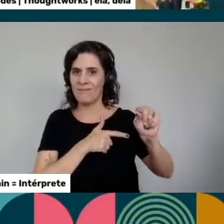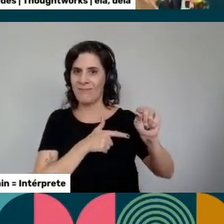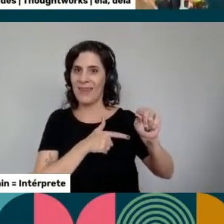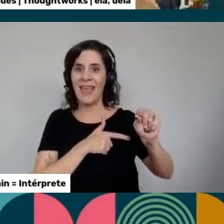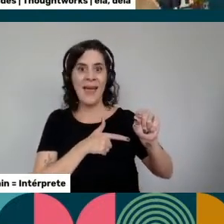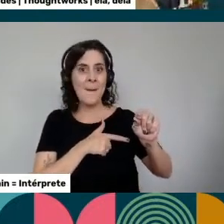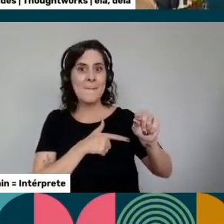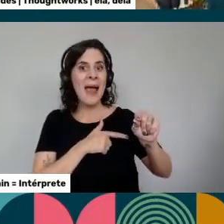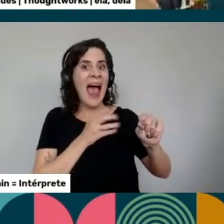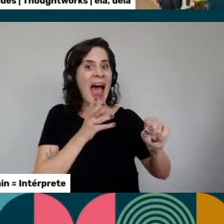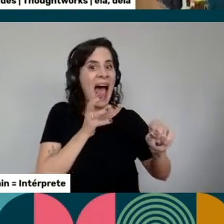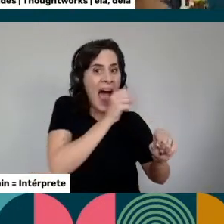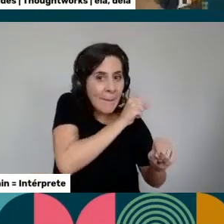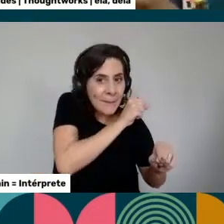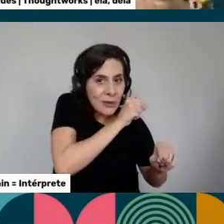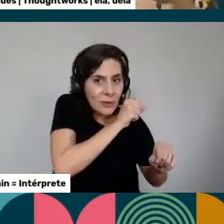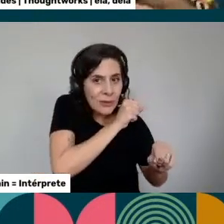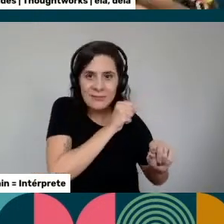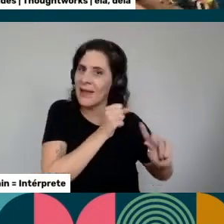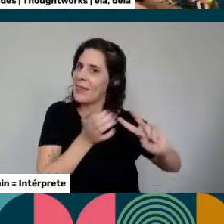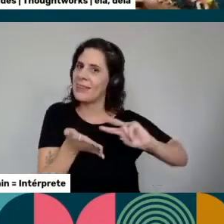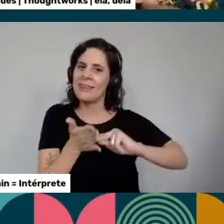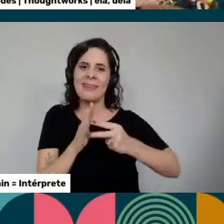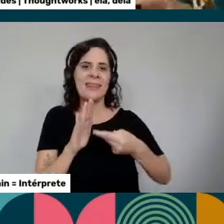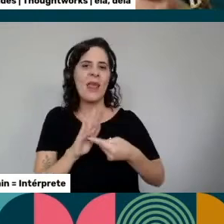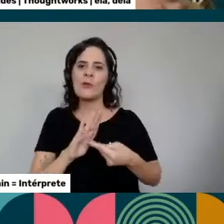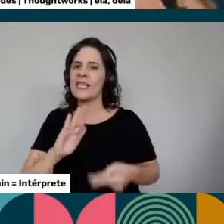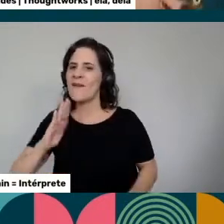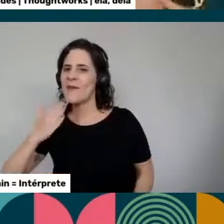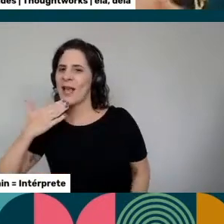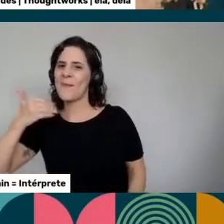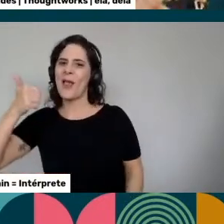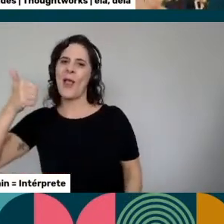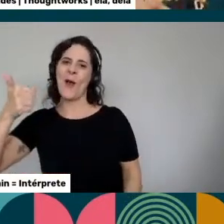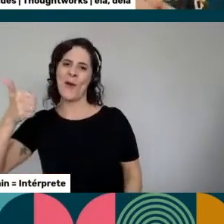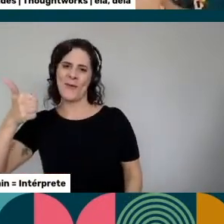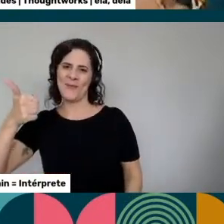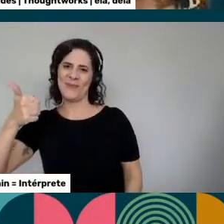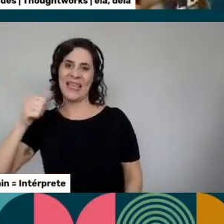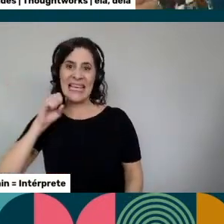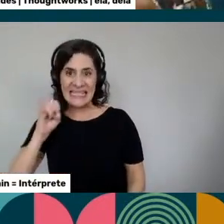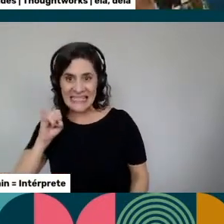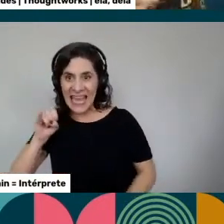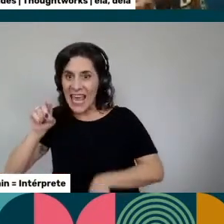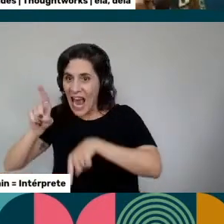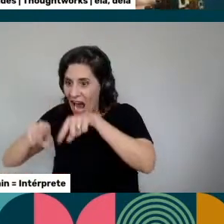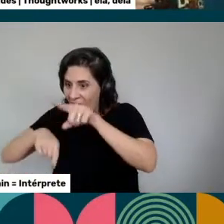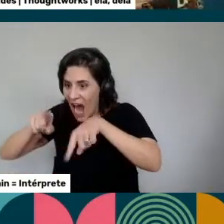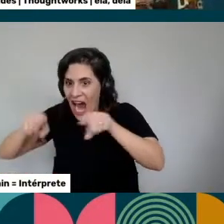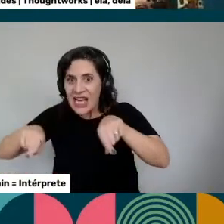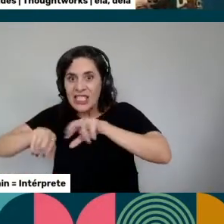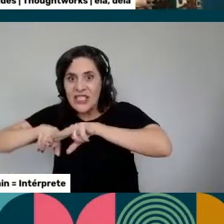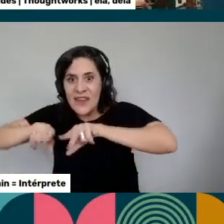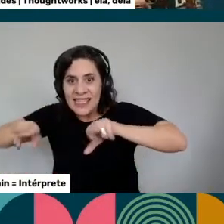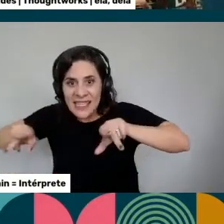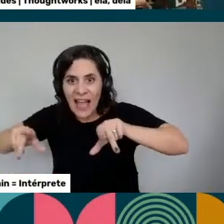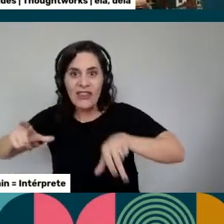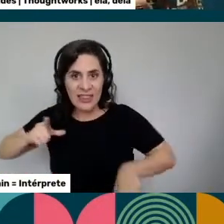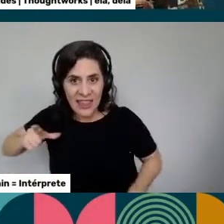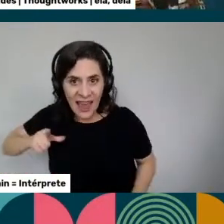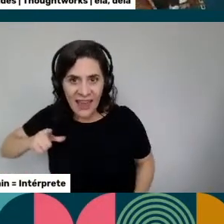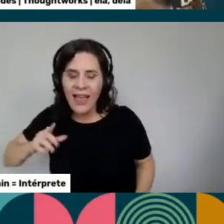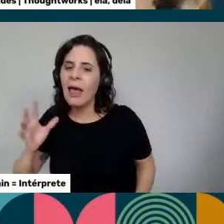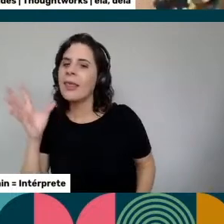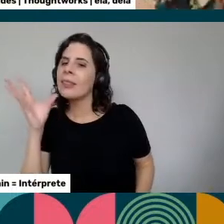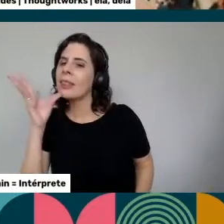melhor. É daí que vem toda a discussão da inovação. Times mais diversos, às vezes, demoram um pouco mais para